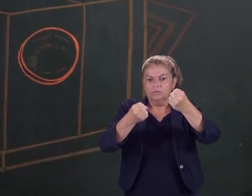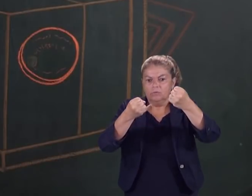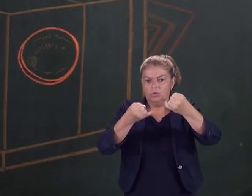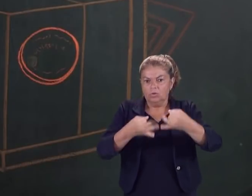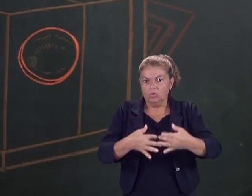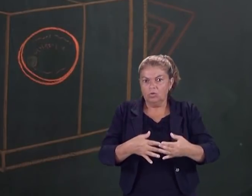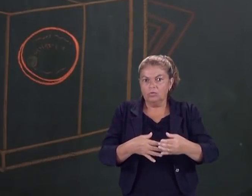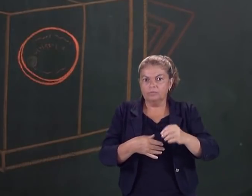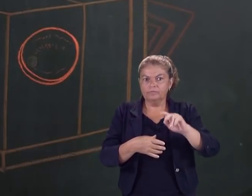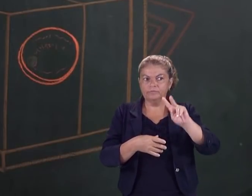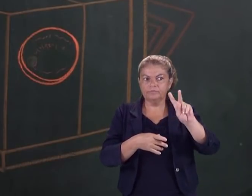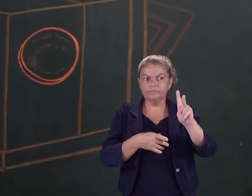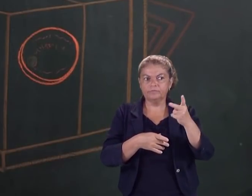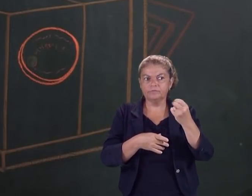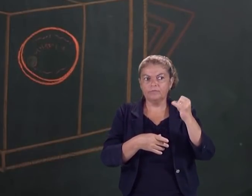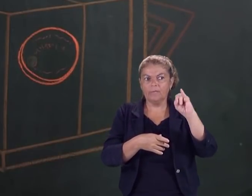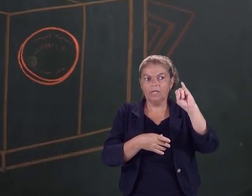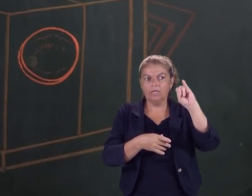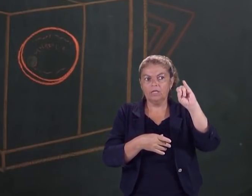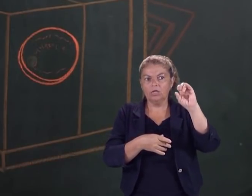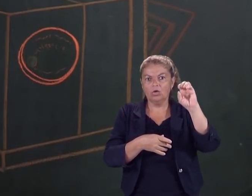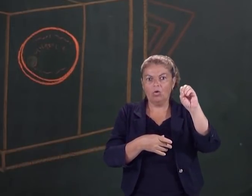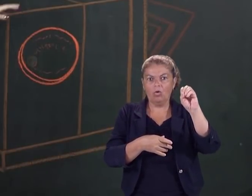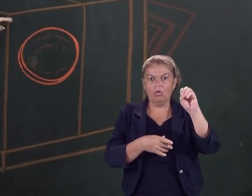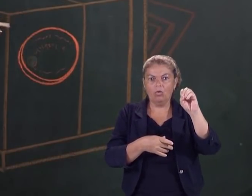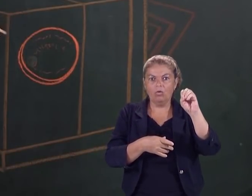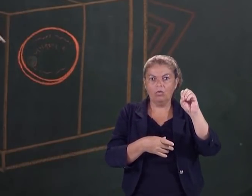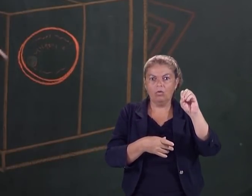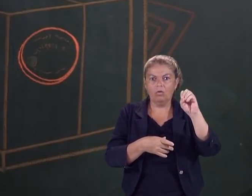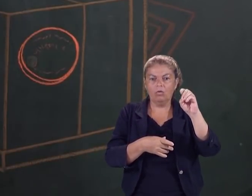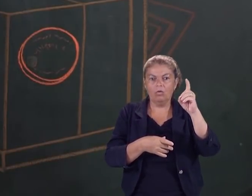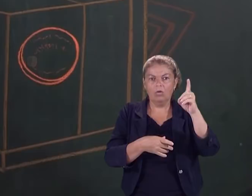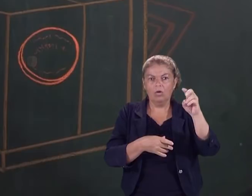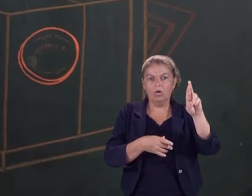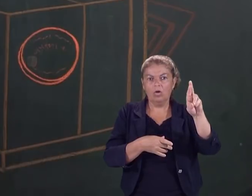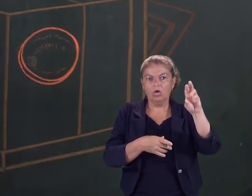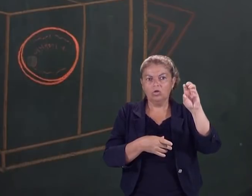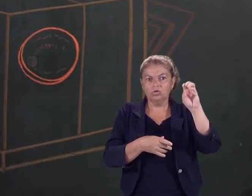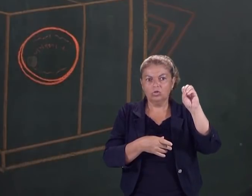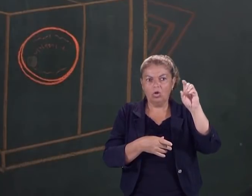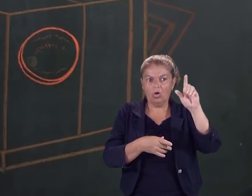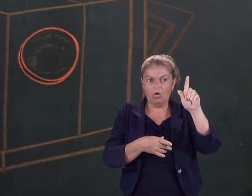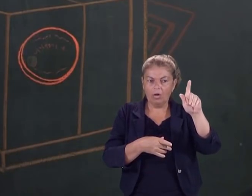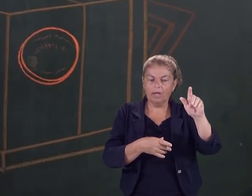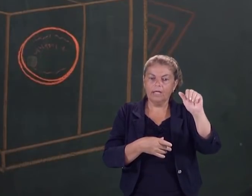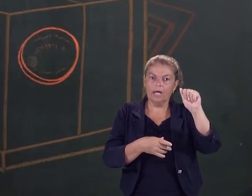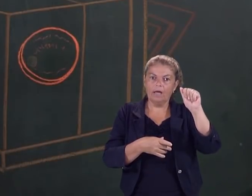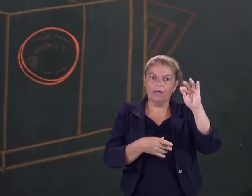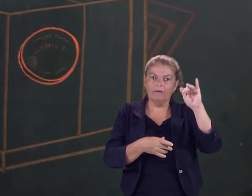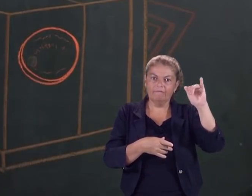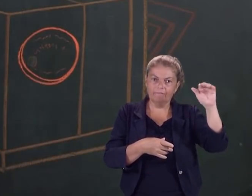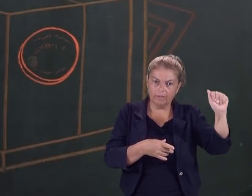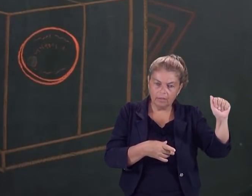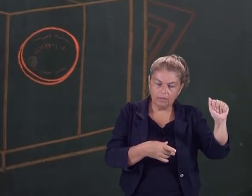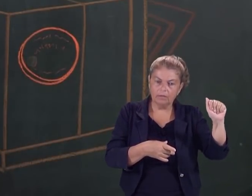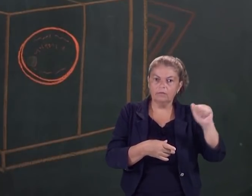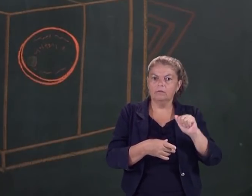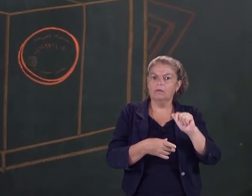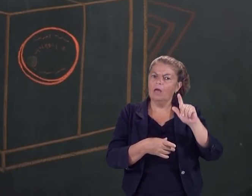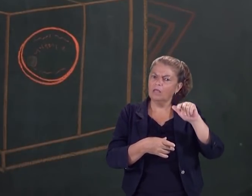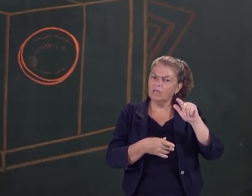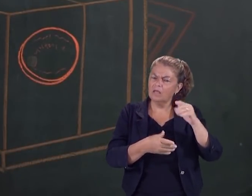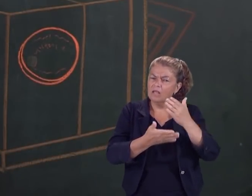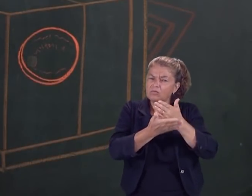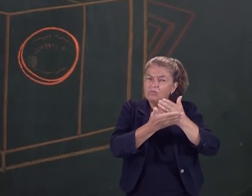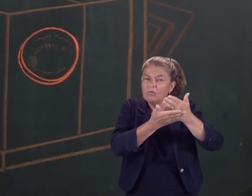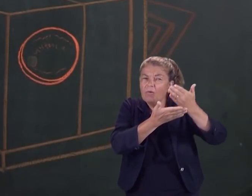sobre a heliografia, e é importante a gente ter isso em mente, né, que o daguerreótipo, pensa, é uma técnica tão lá do início,